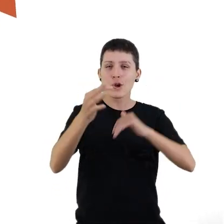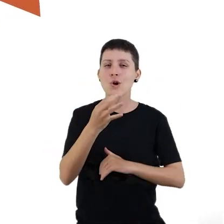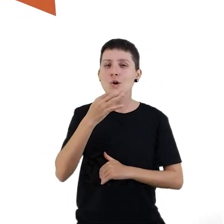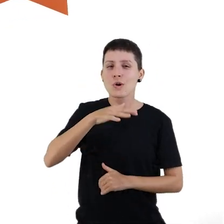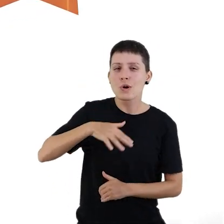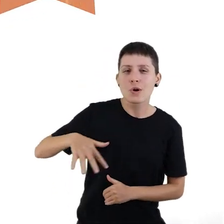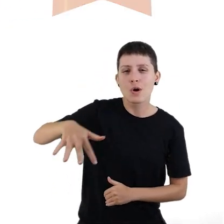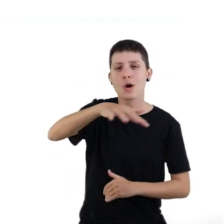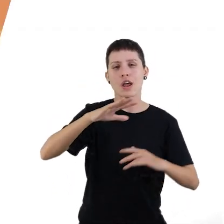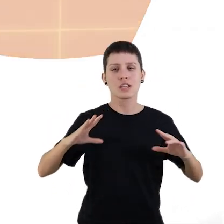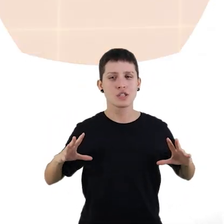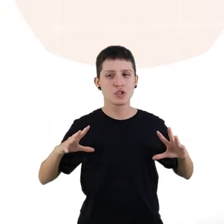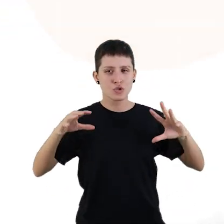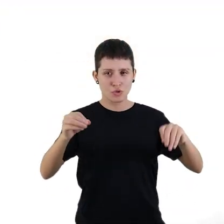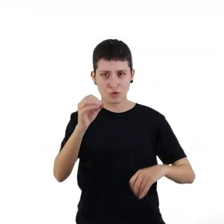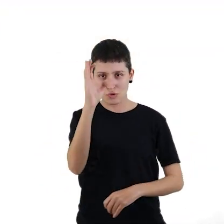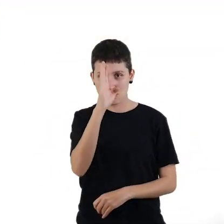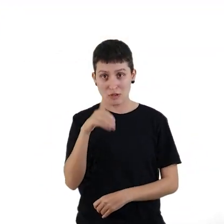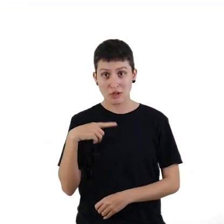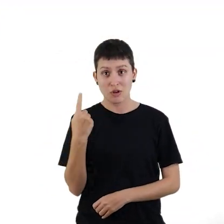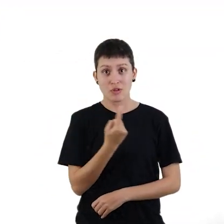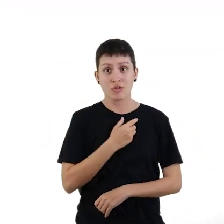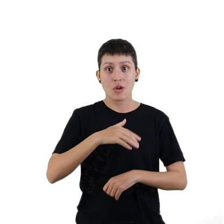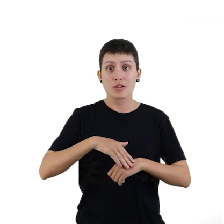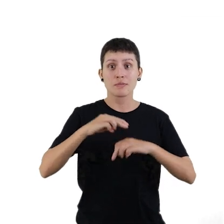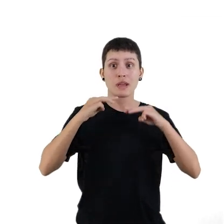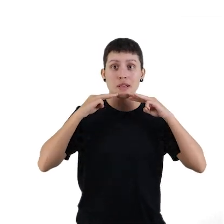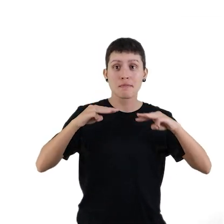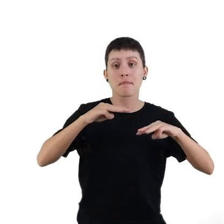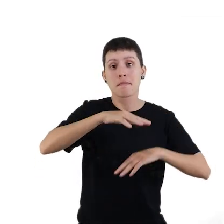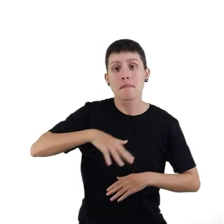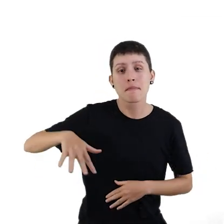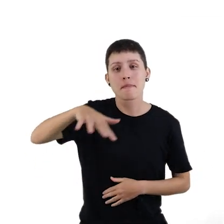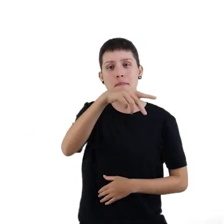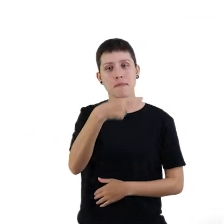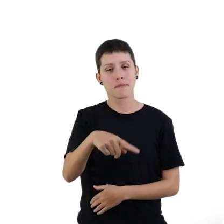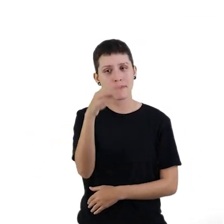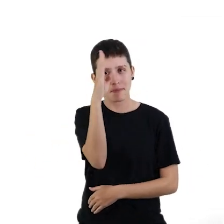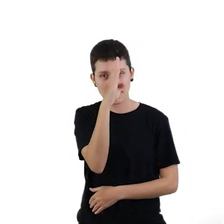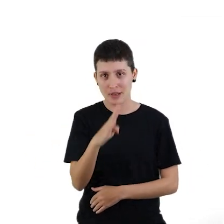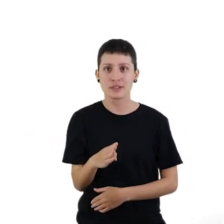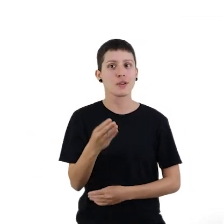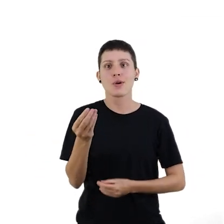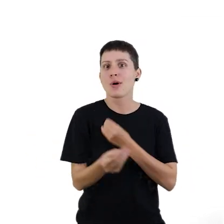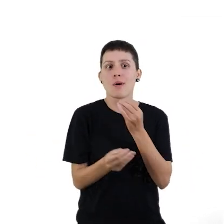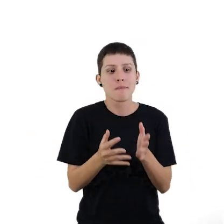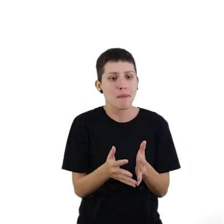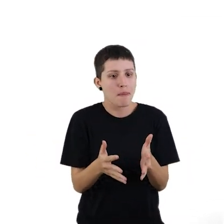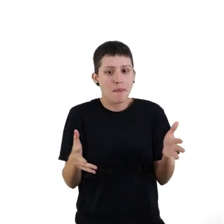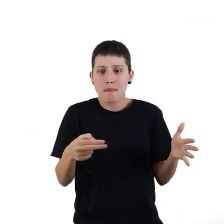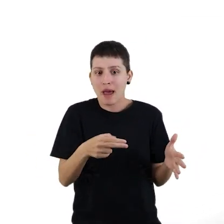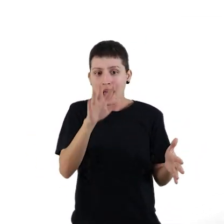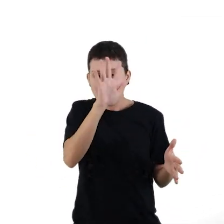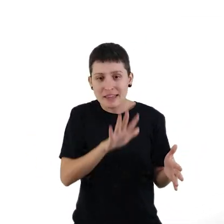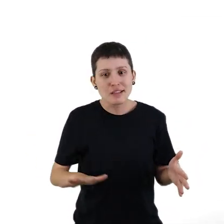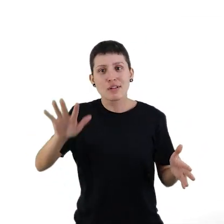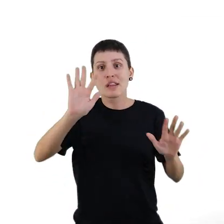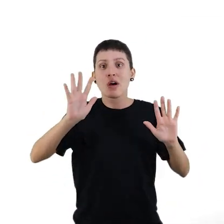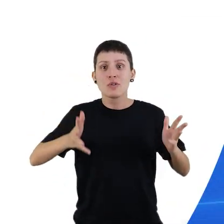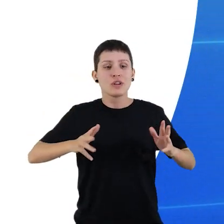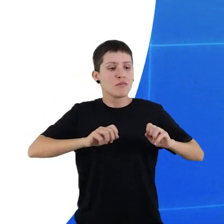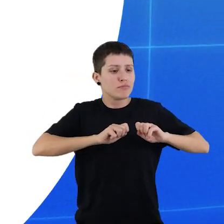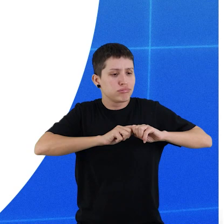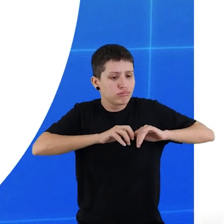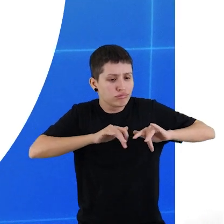em âmbito nacional. Somos o maior market share do Brasil e, não havendo mais como expandir nacionalmente, reforçamos